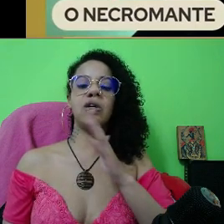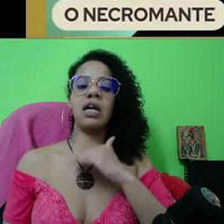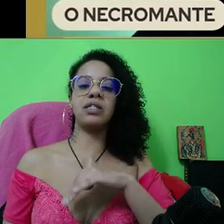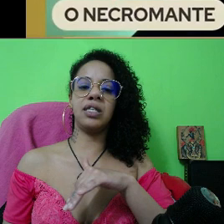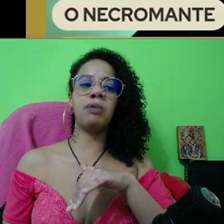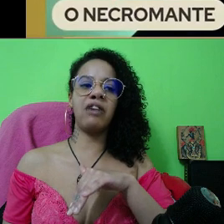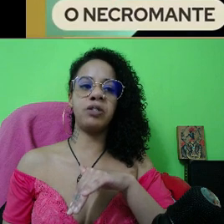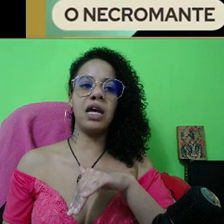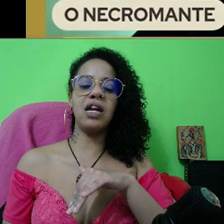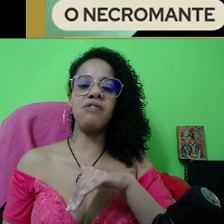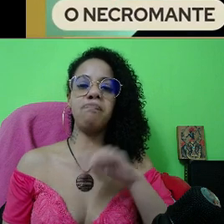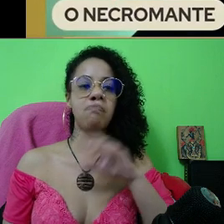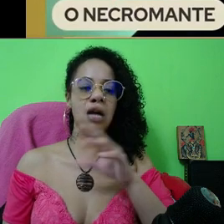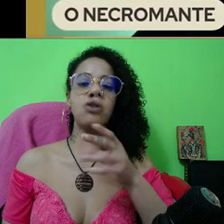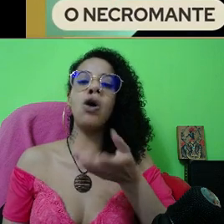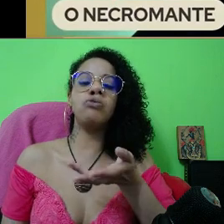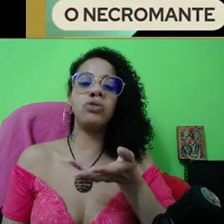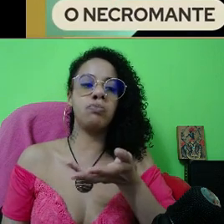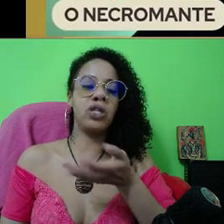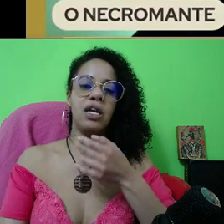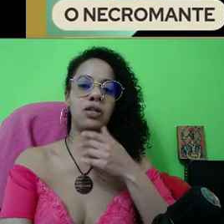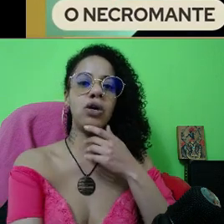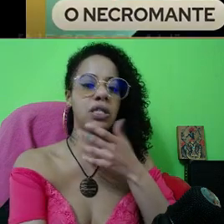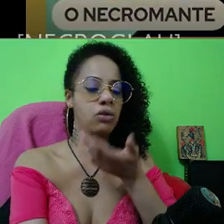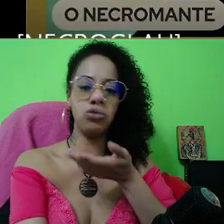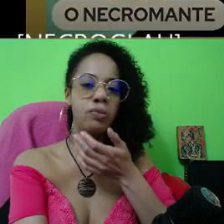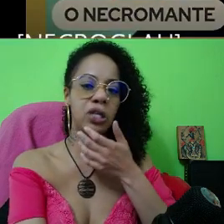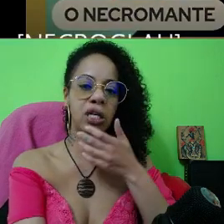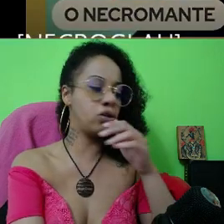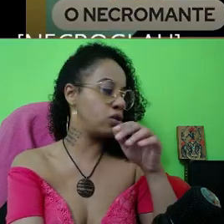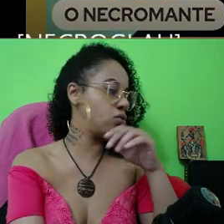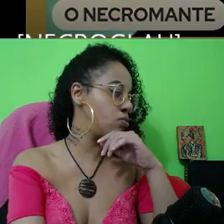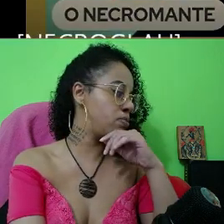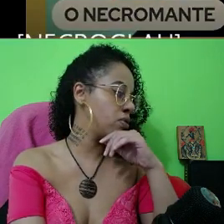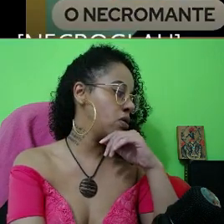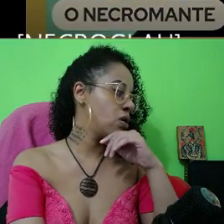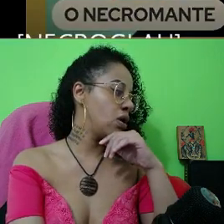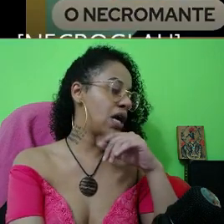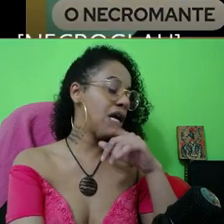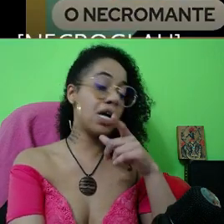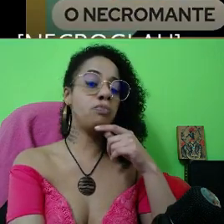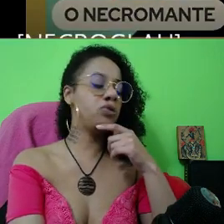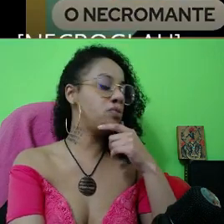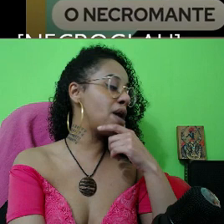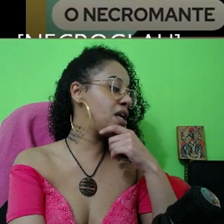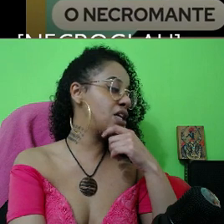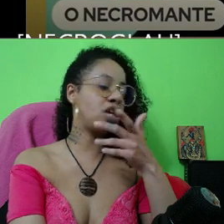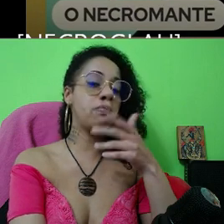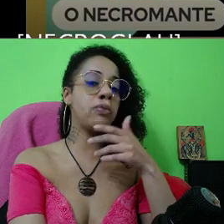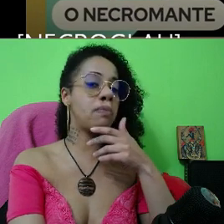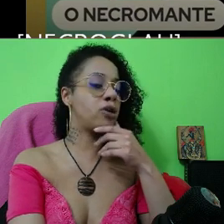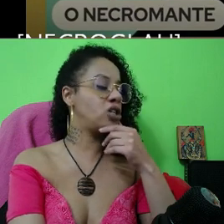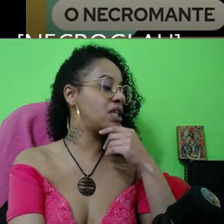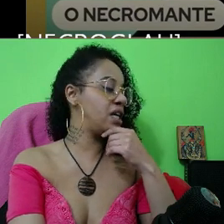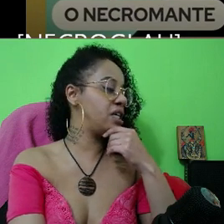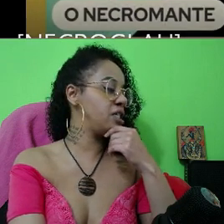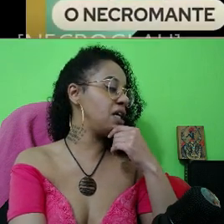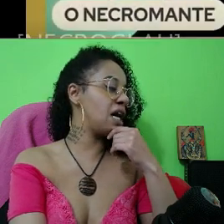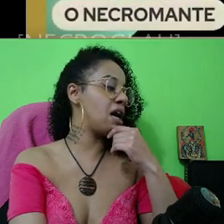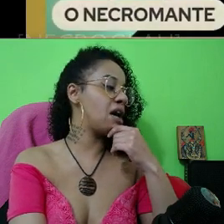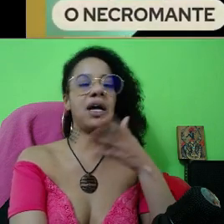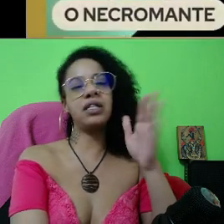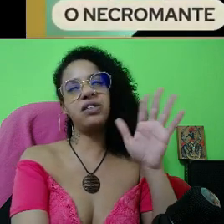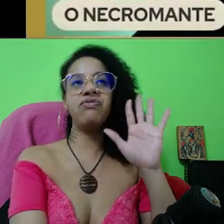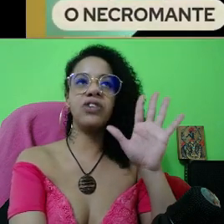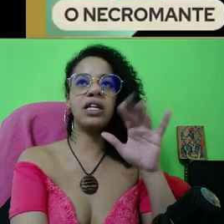foram direcionadas as palavras para ele ele marcou os moderadores eu não sou moderadora do grupo Aliás o grupo do mar ele é chato porque pode até